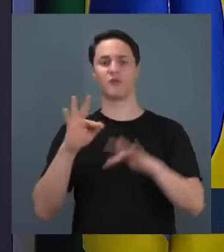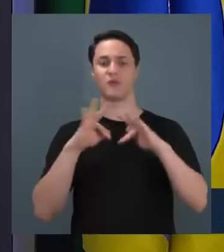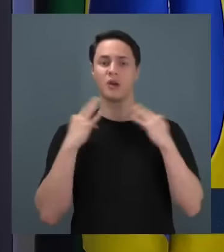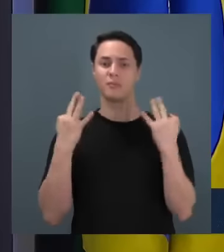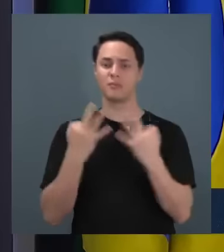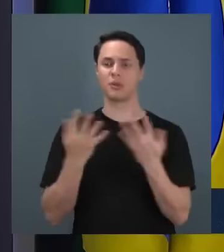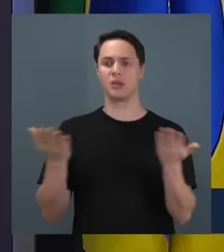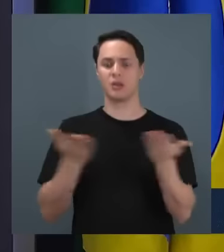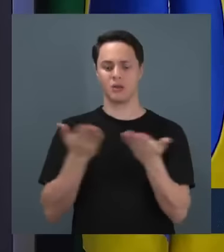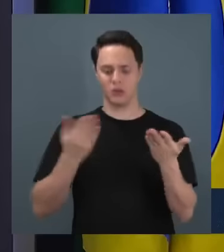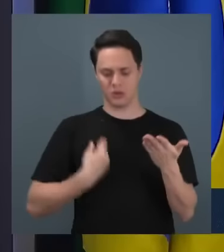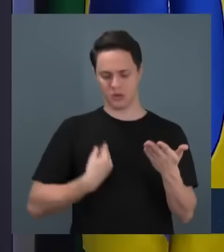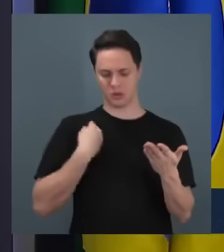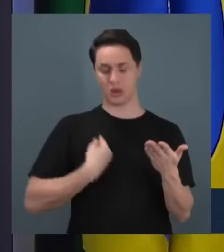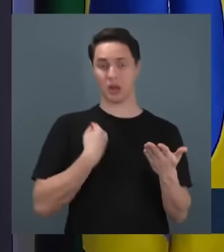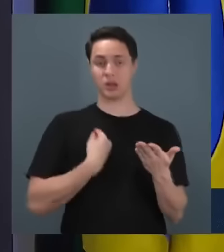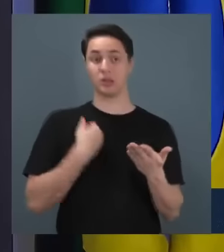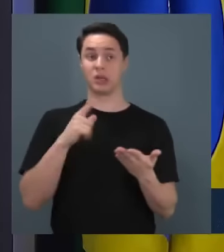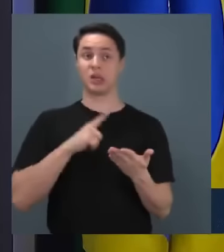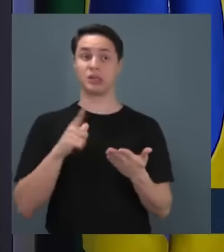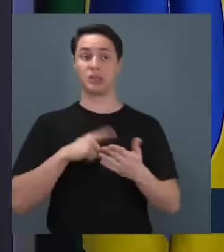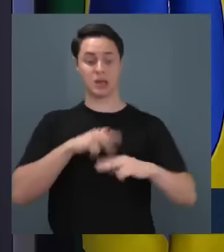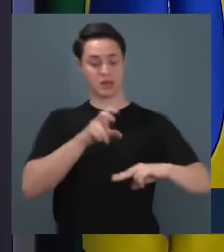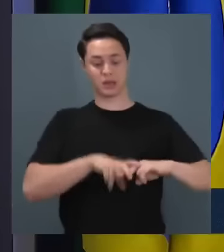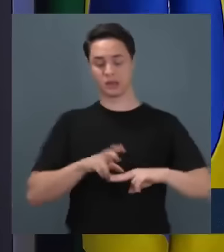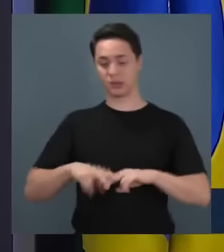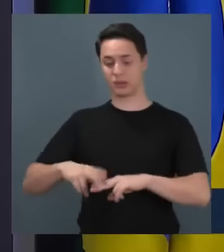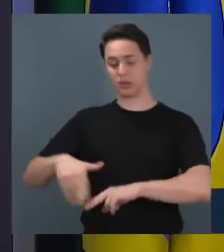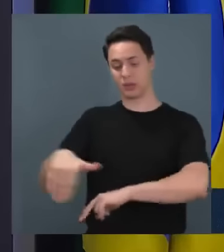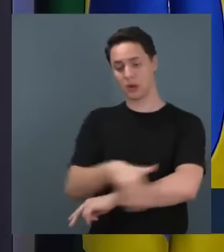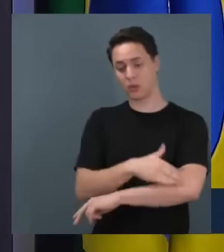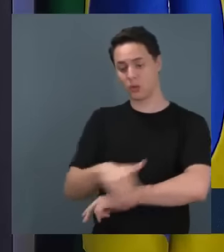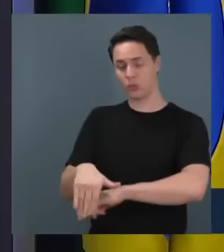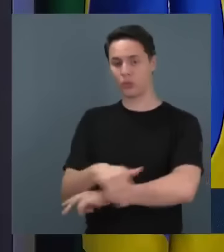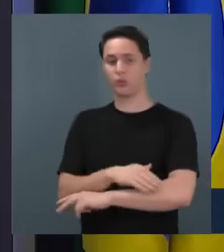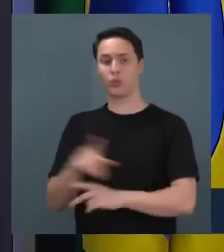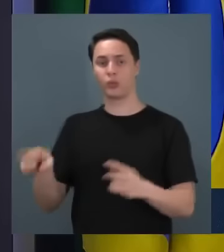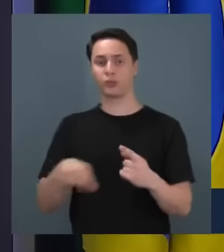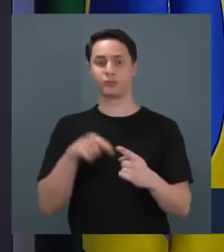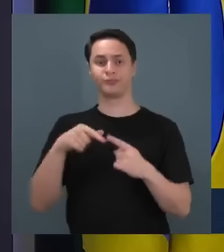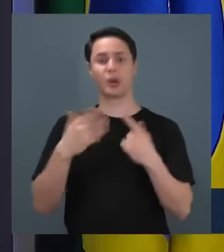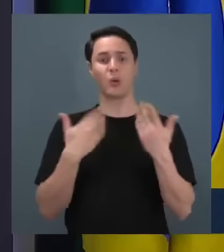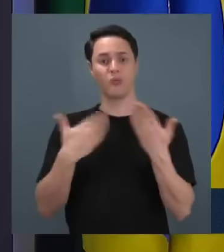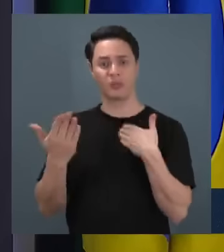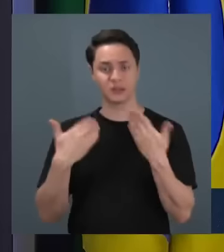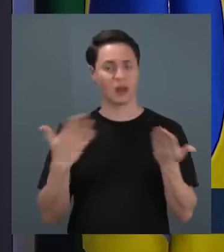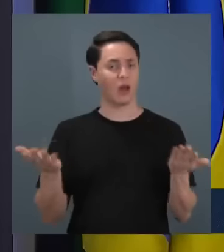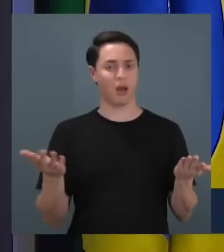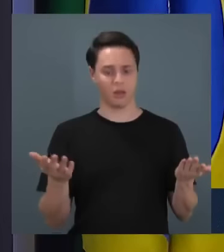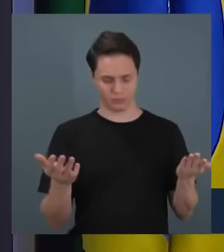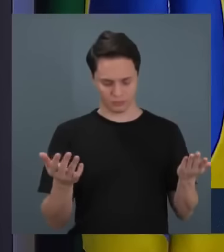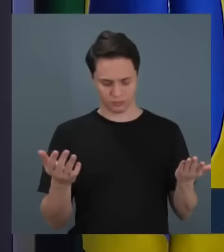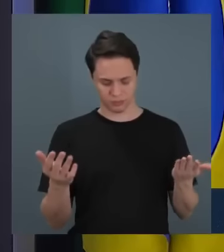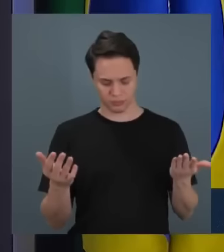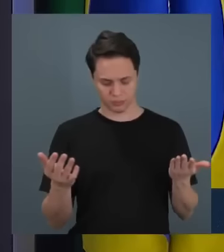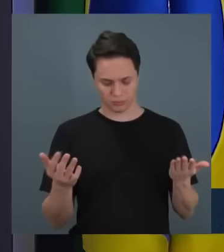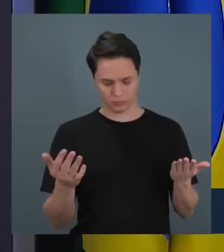famílias que colocavam suas cadeiras na calçada para conversar,